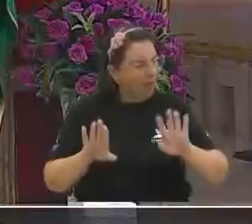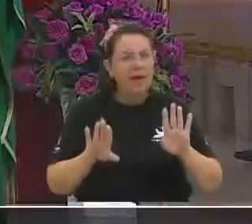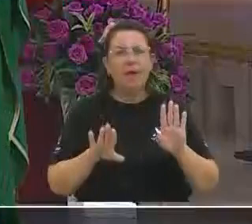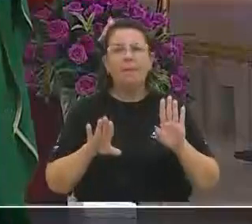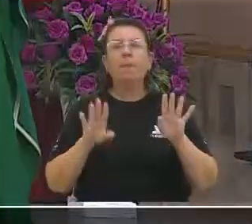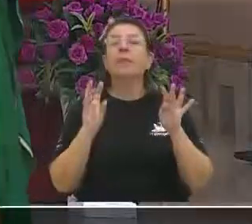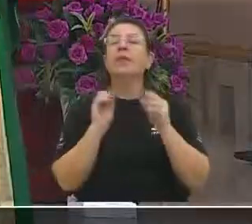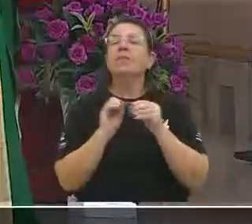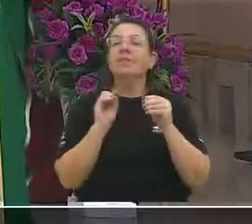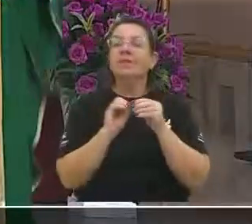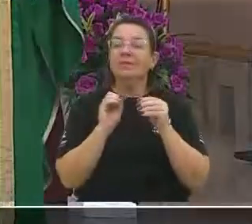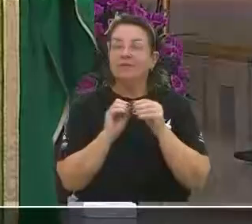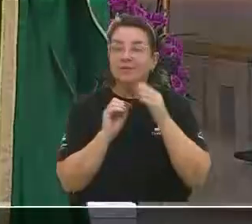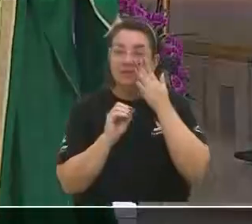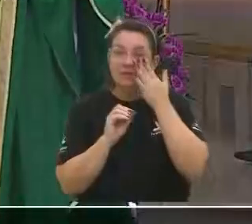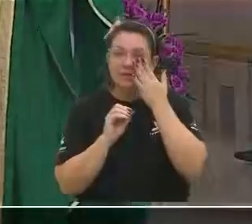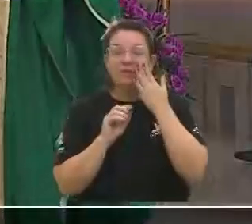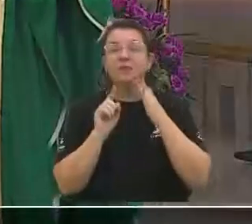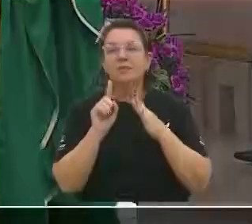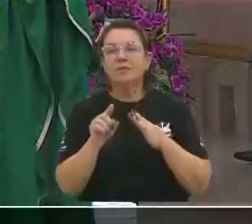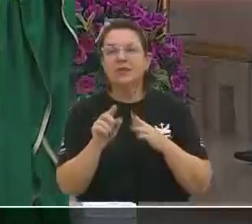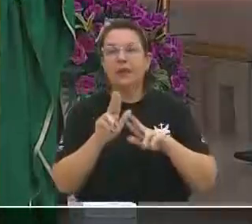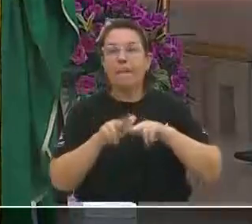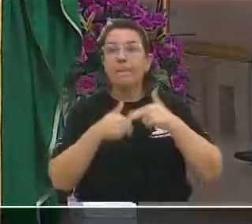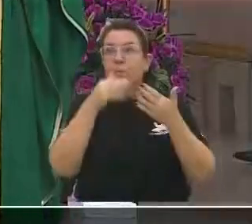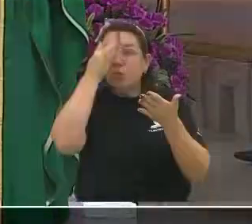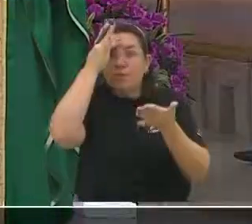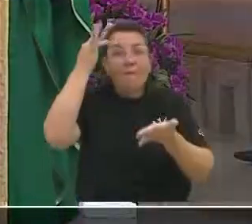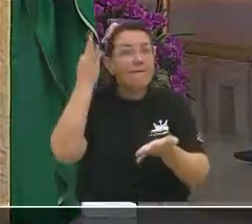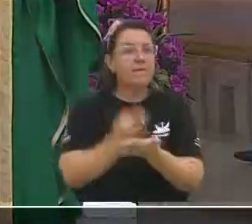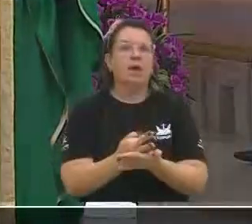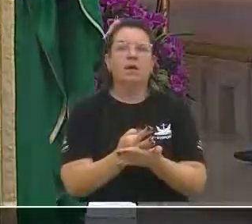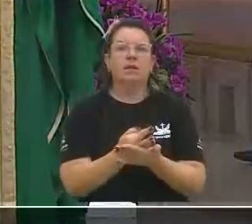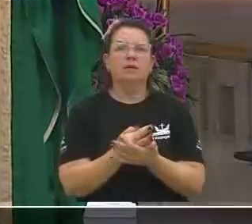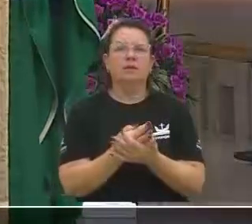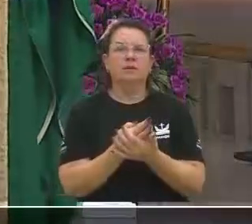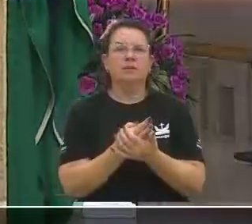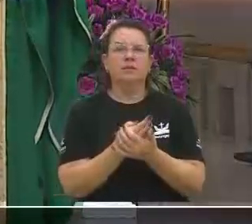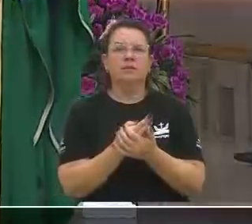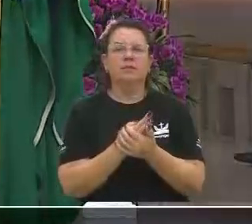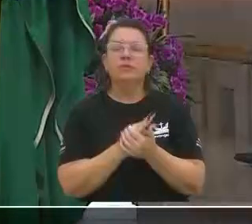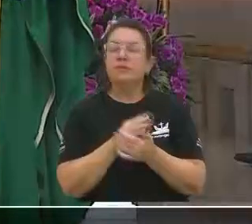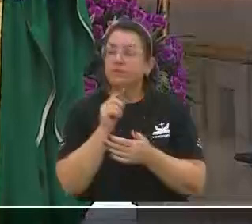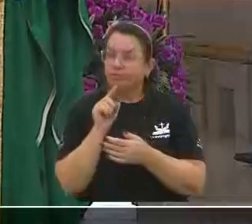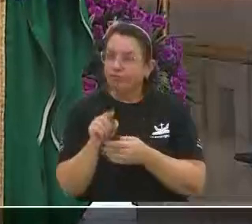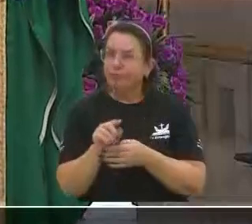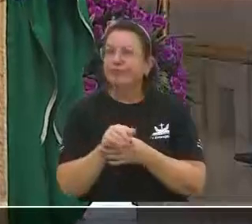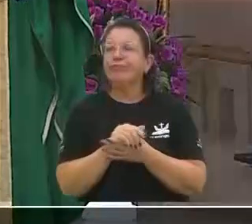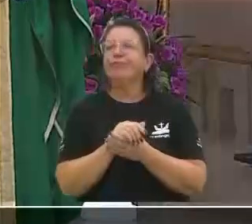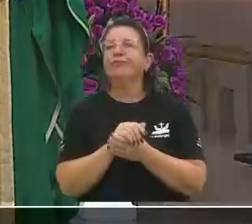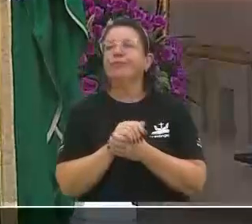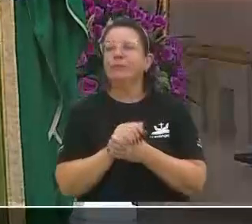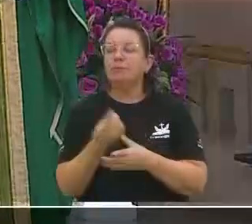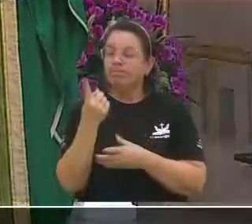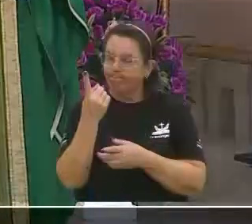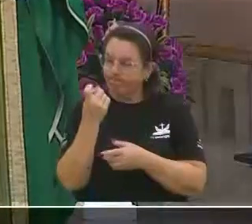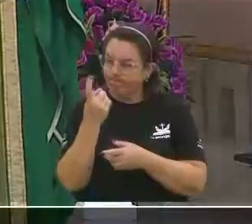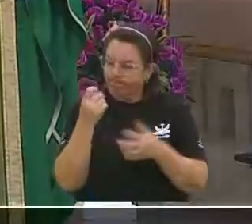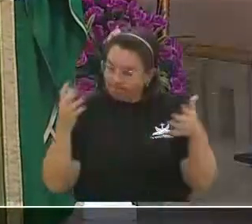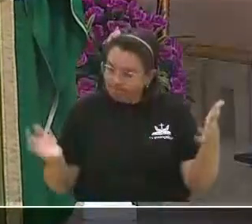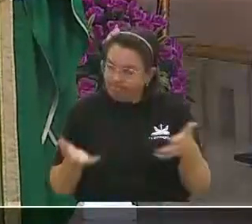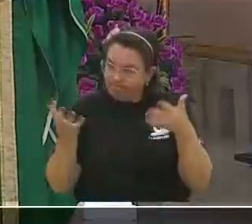faça que seja por fé que seja única